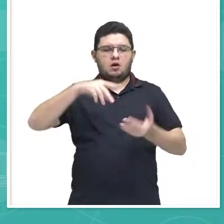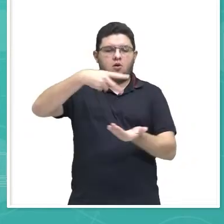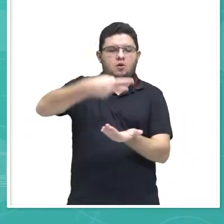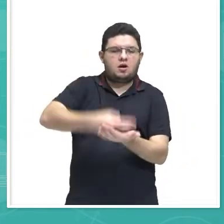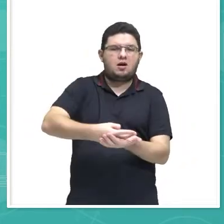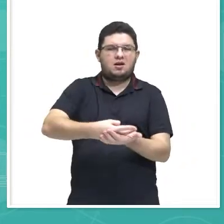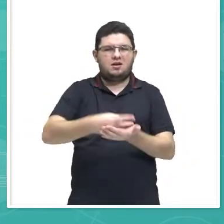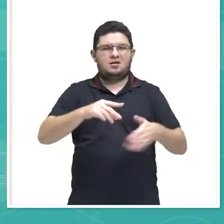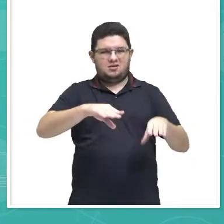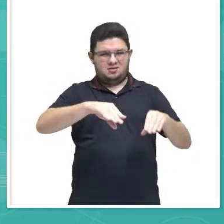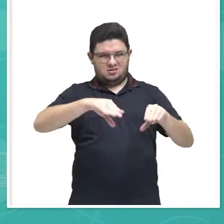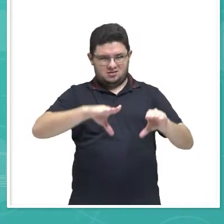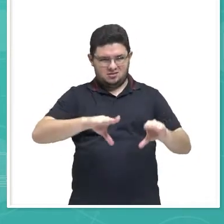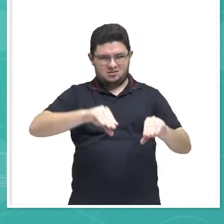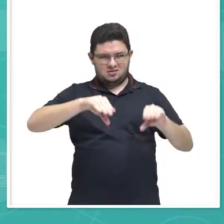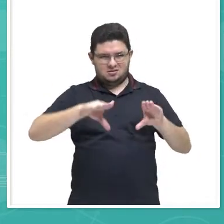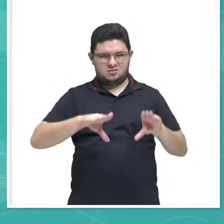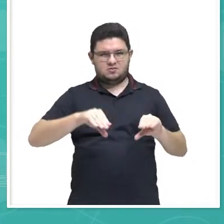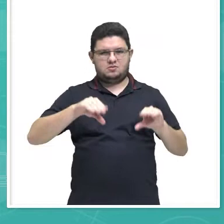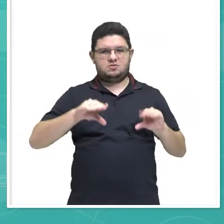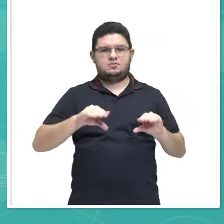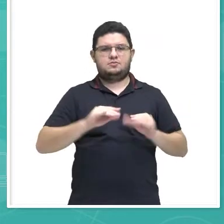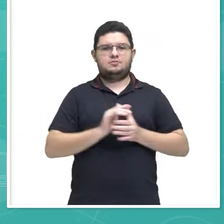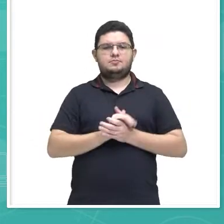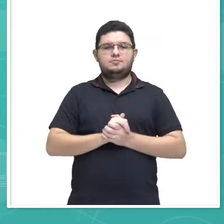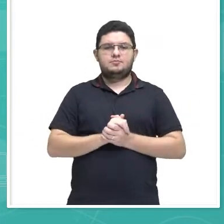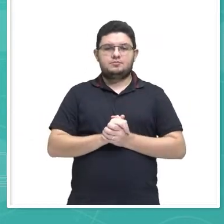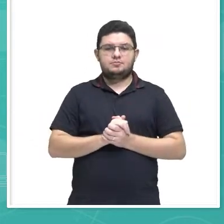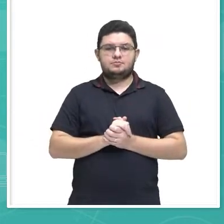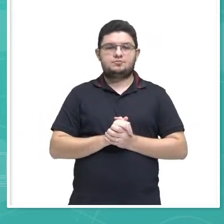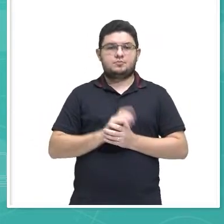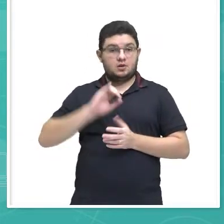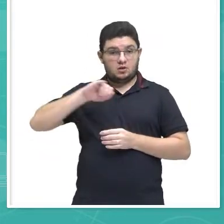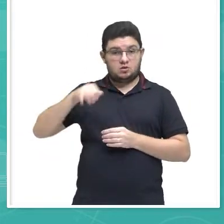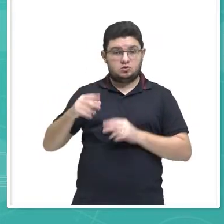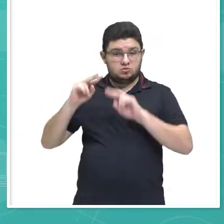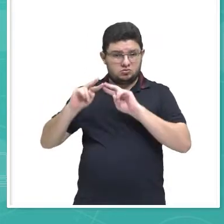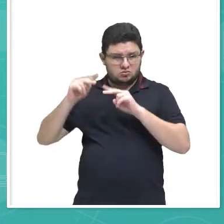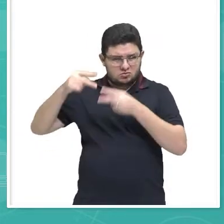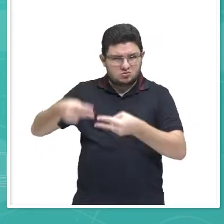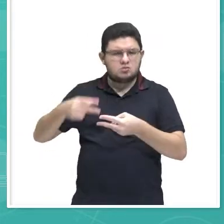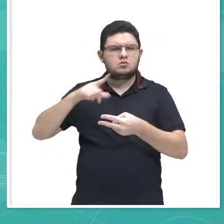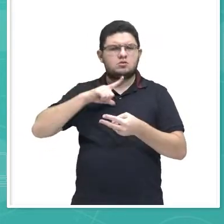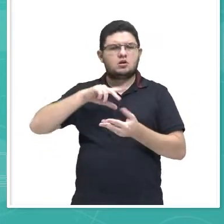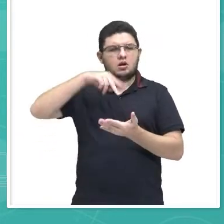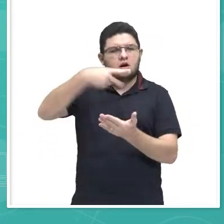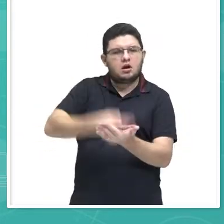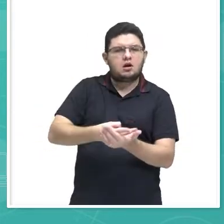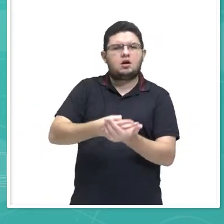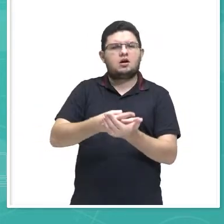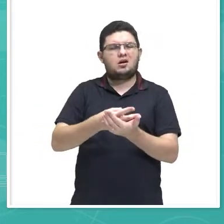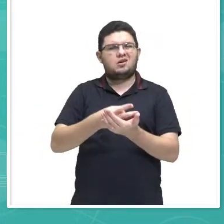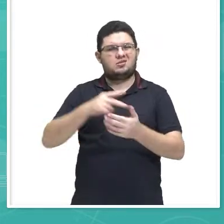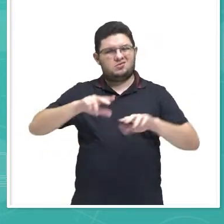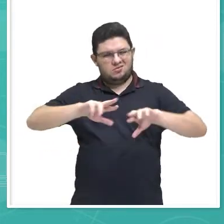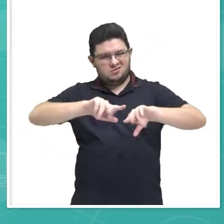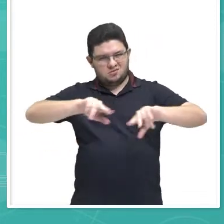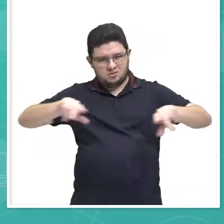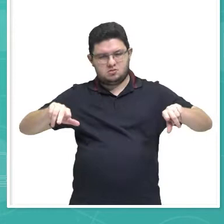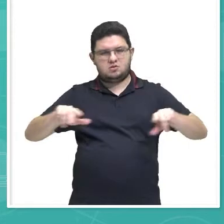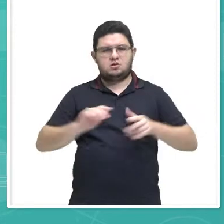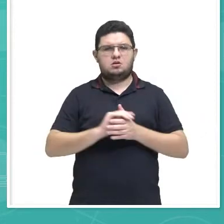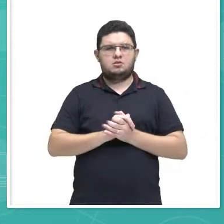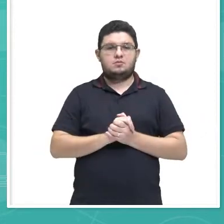praticantes. E o judô contém muito disso, contém muita projeção, contém muitas quedas, vai muito para o chão.